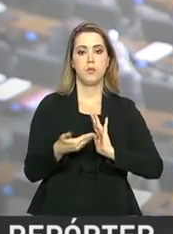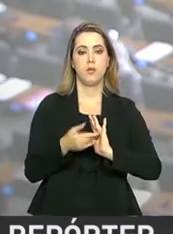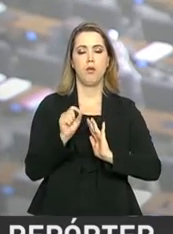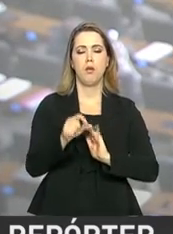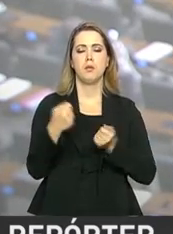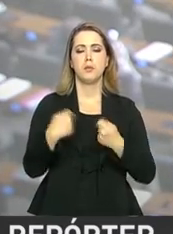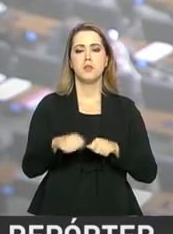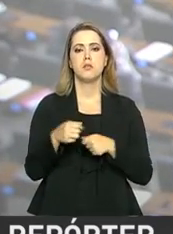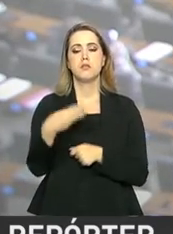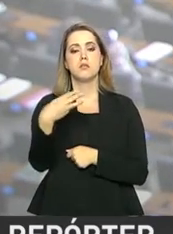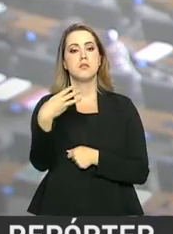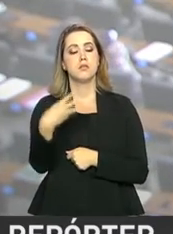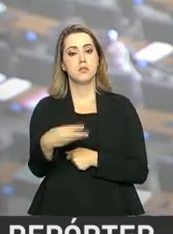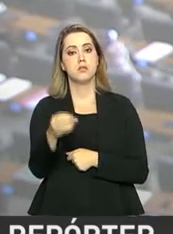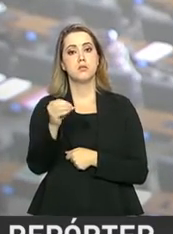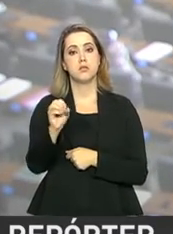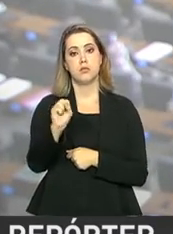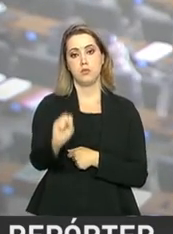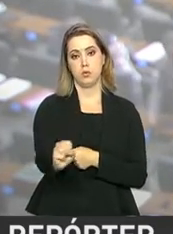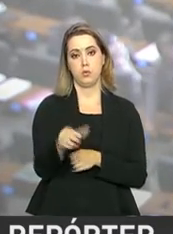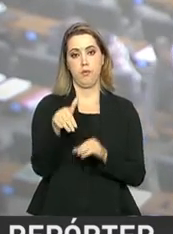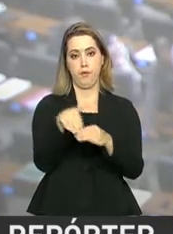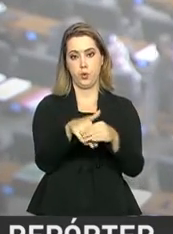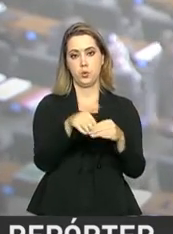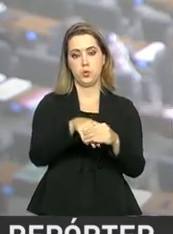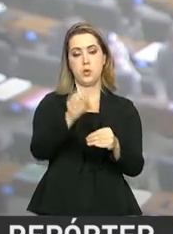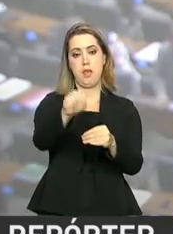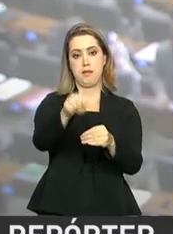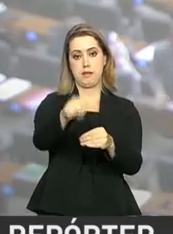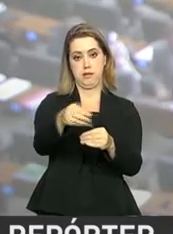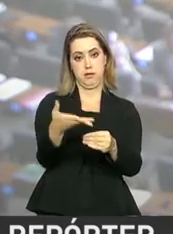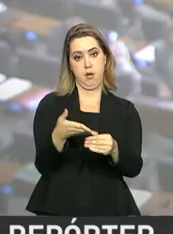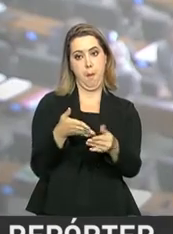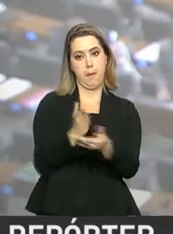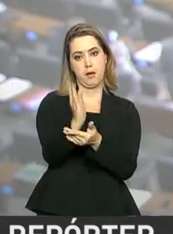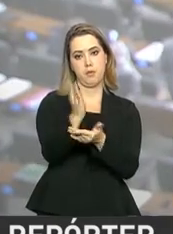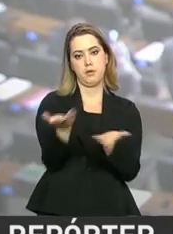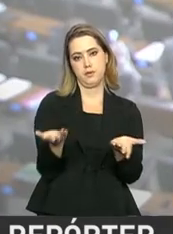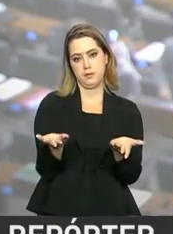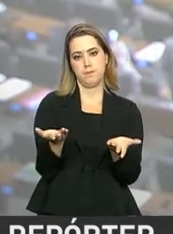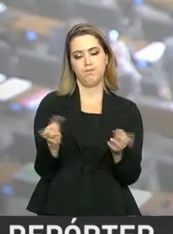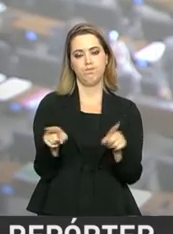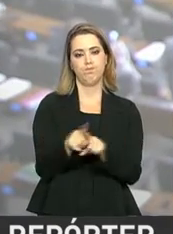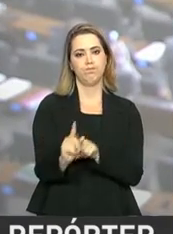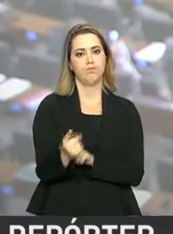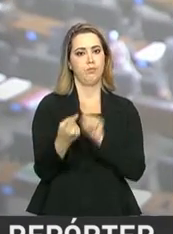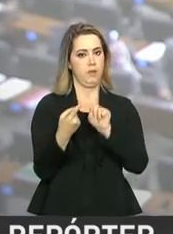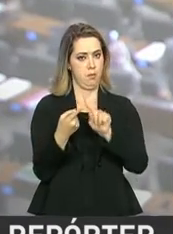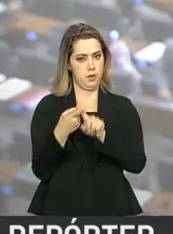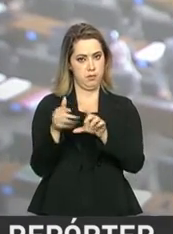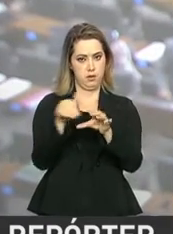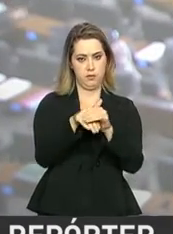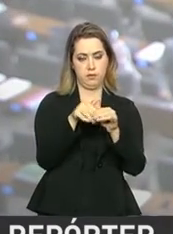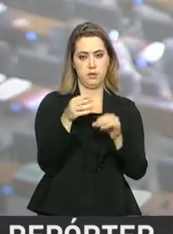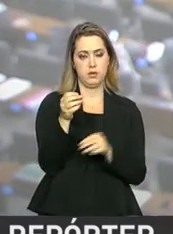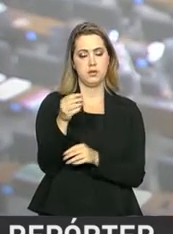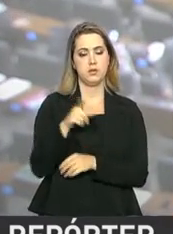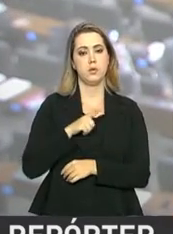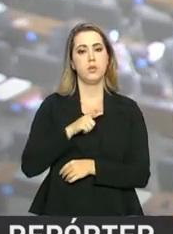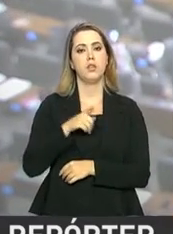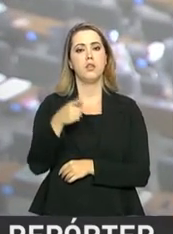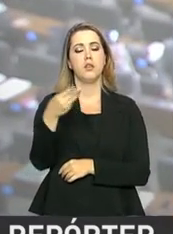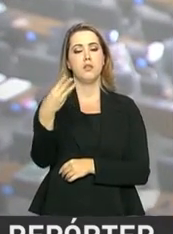São necessários pelo menos 308 votos favoráveis para a aprovação. No primeiro turno,